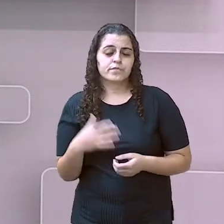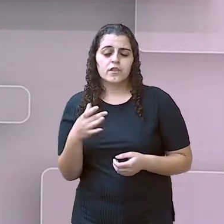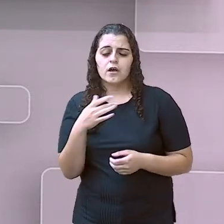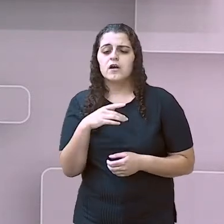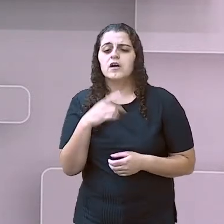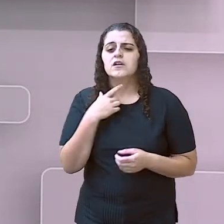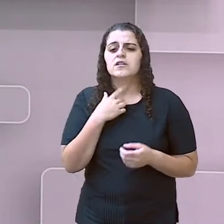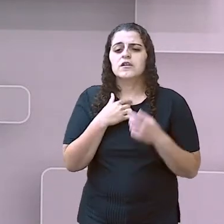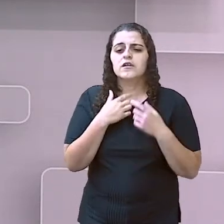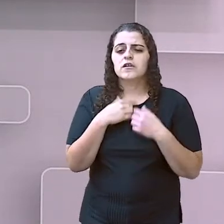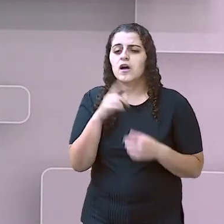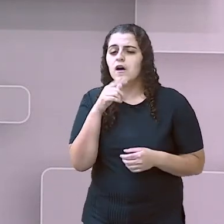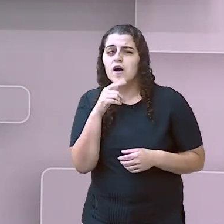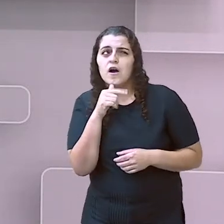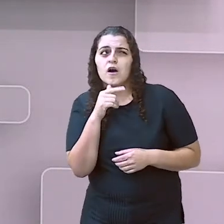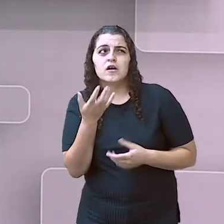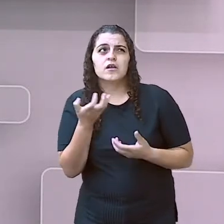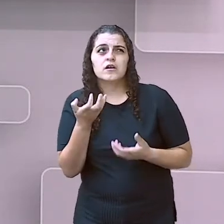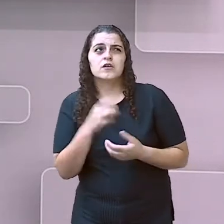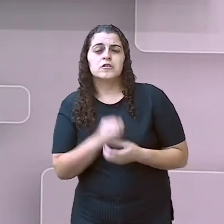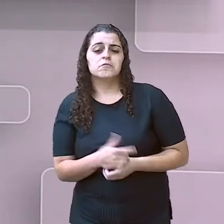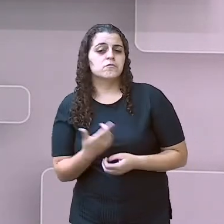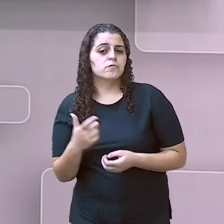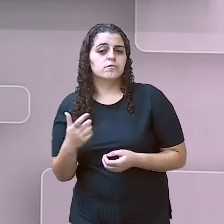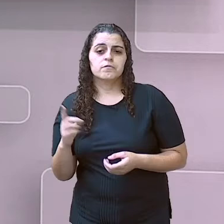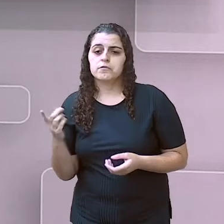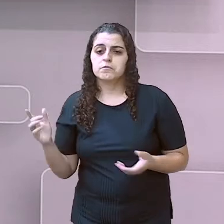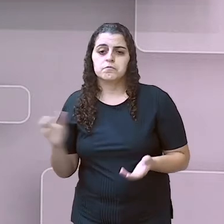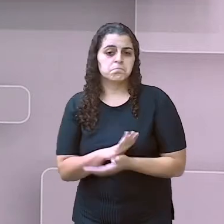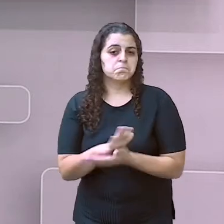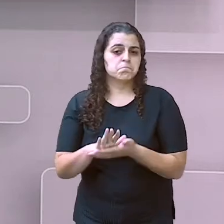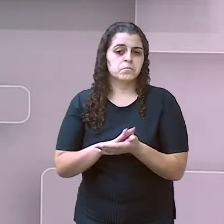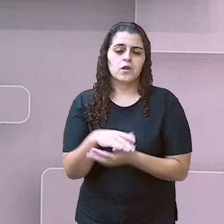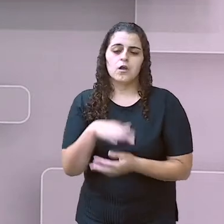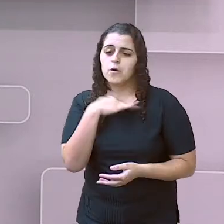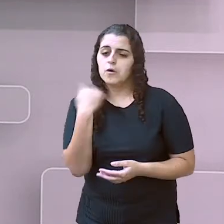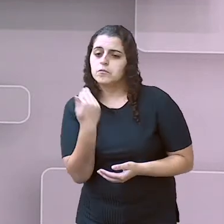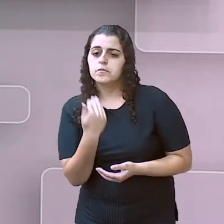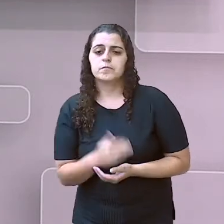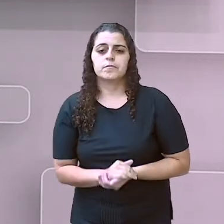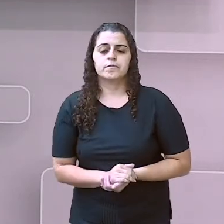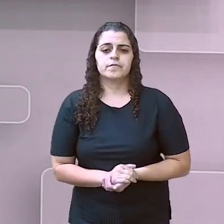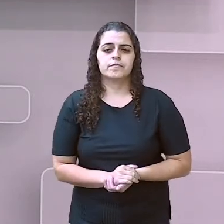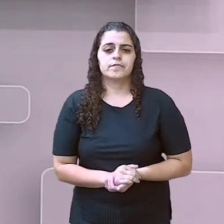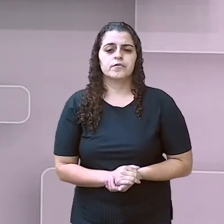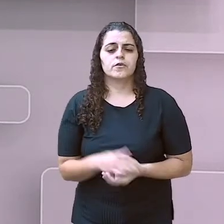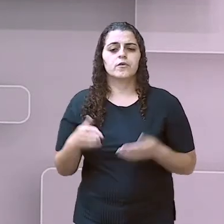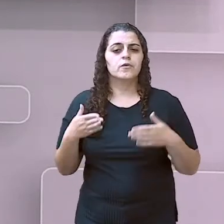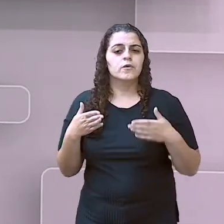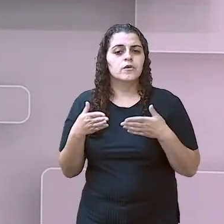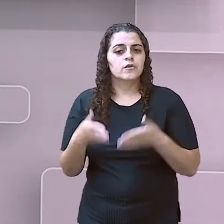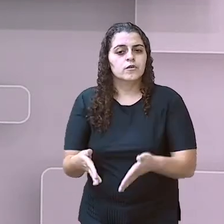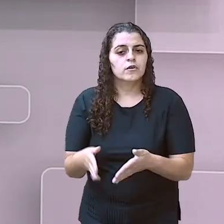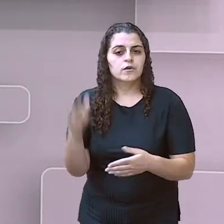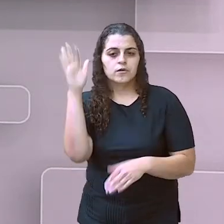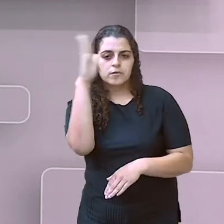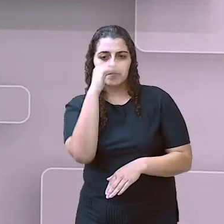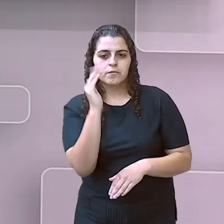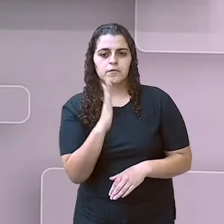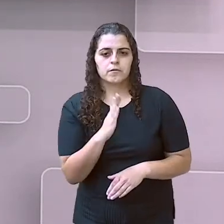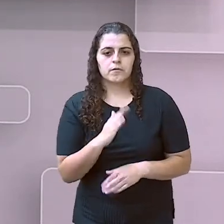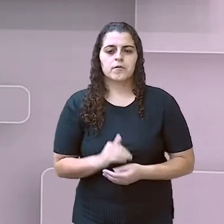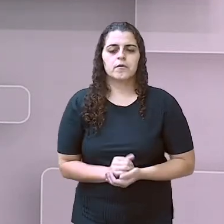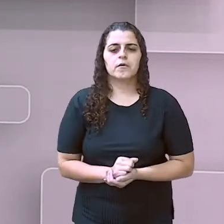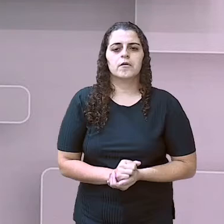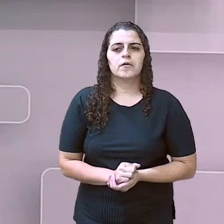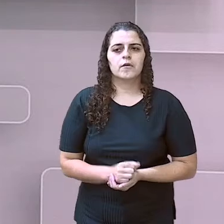sede, fome, ficavam doentes e infelizmente morriam. Aí os que chegavam aqui,